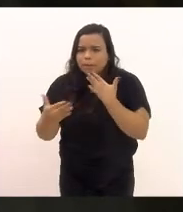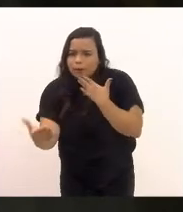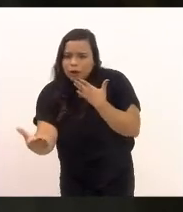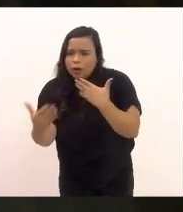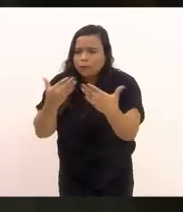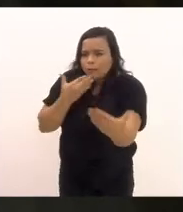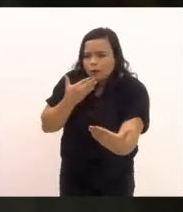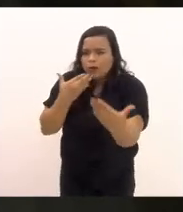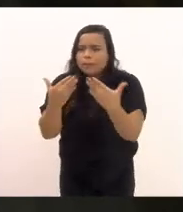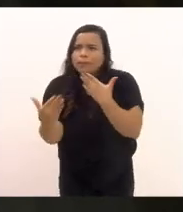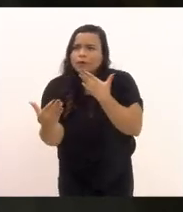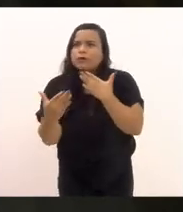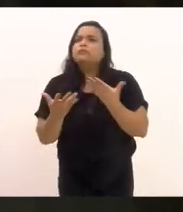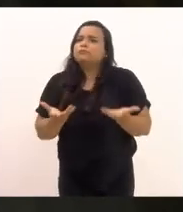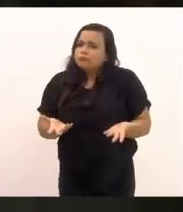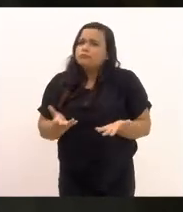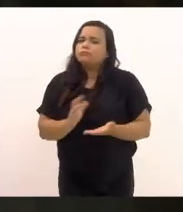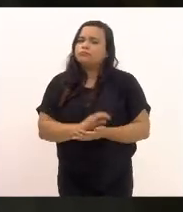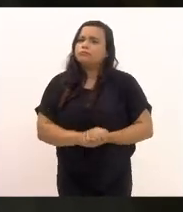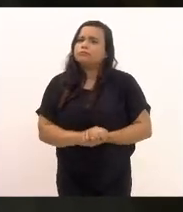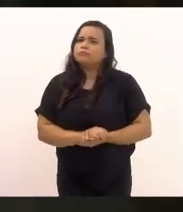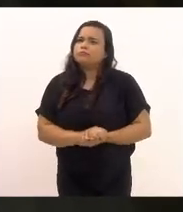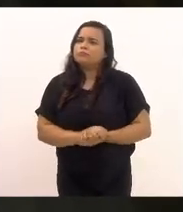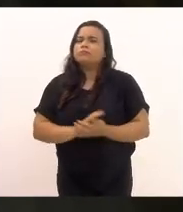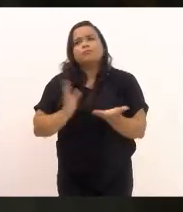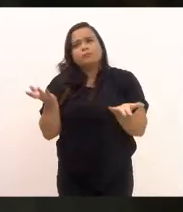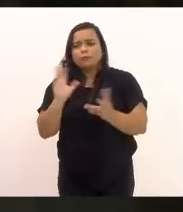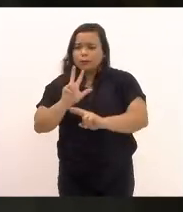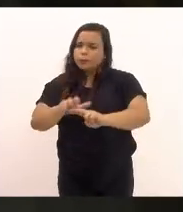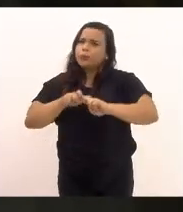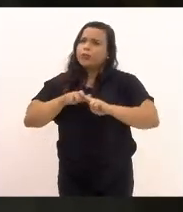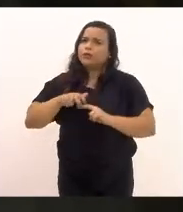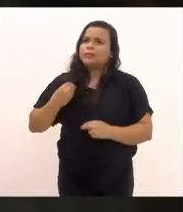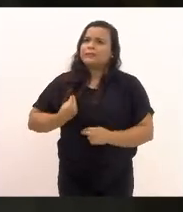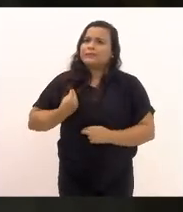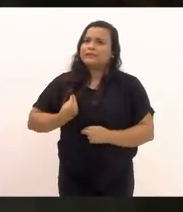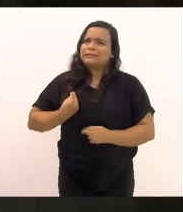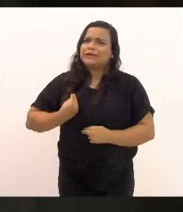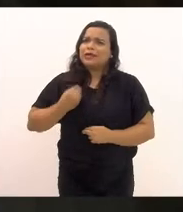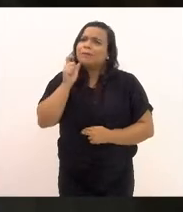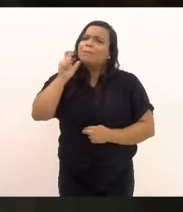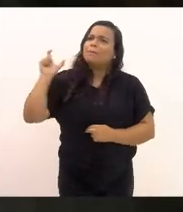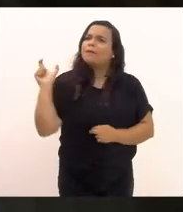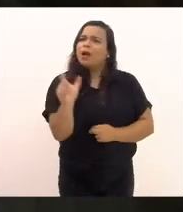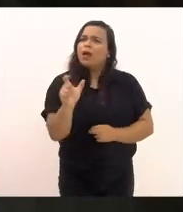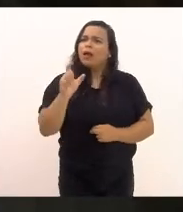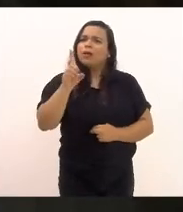estão em contenda. Para isso existe diplomacia.